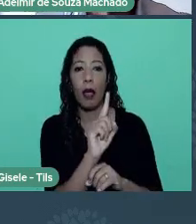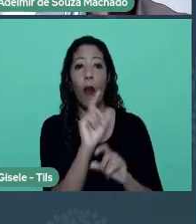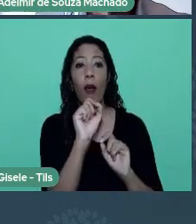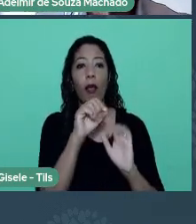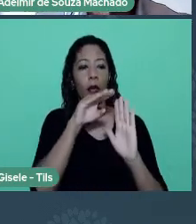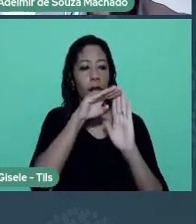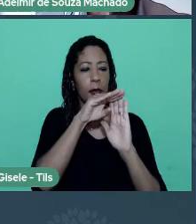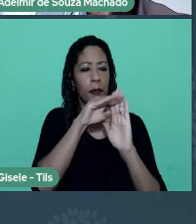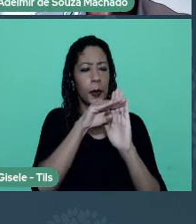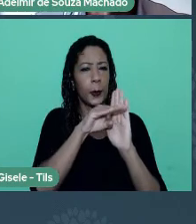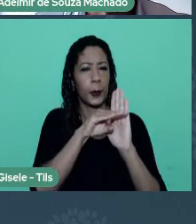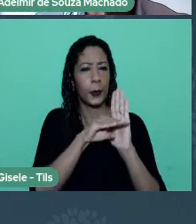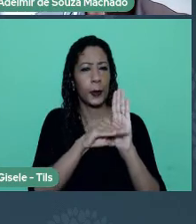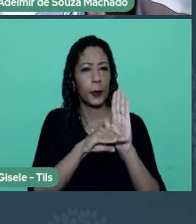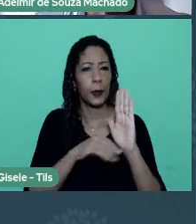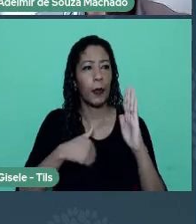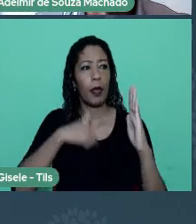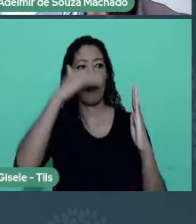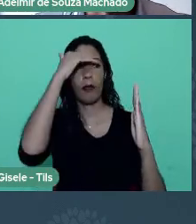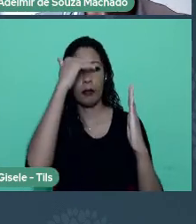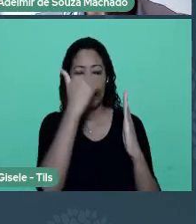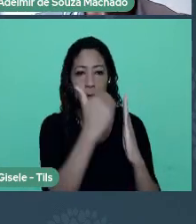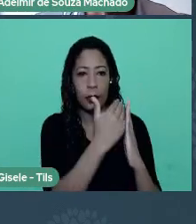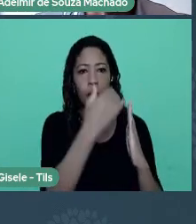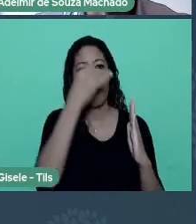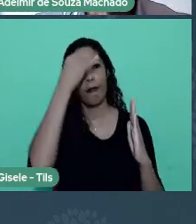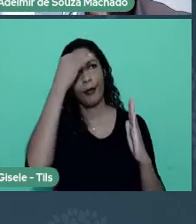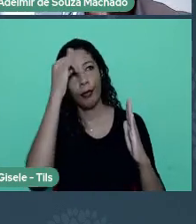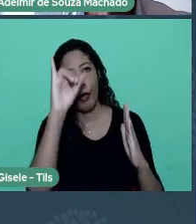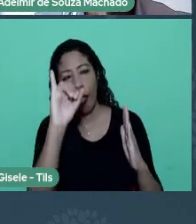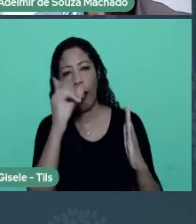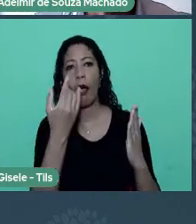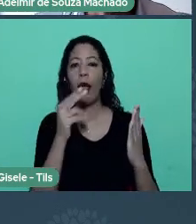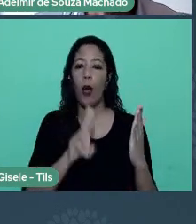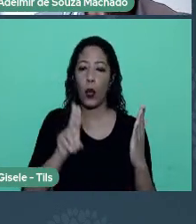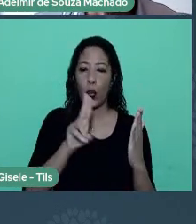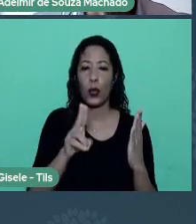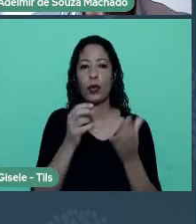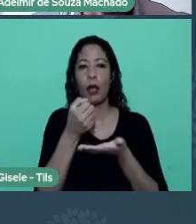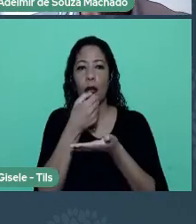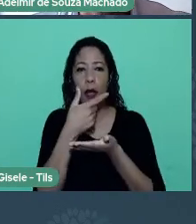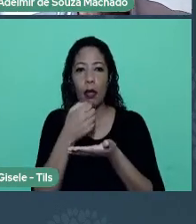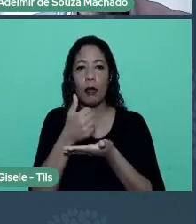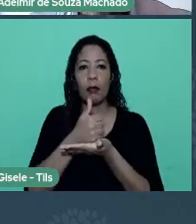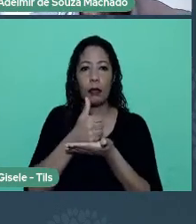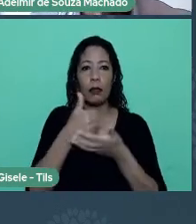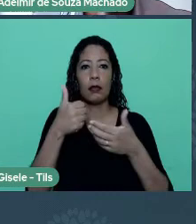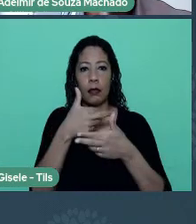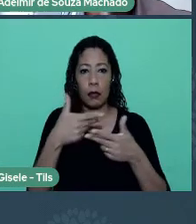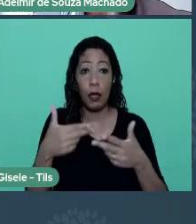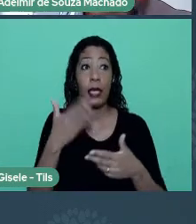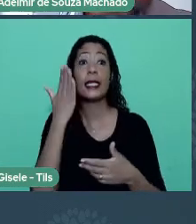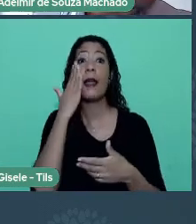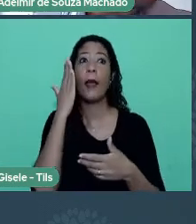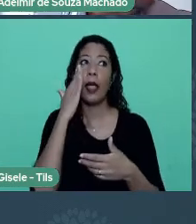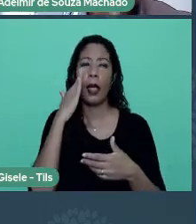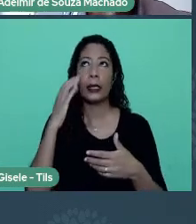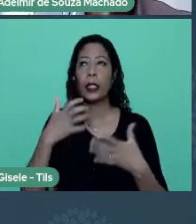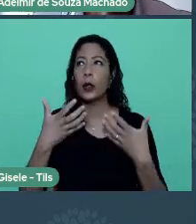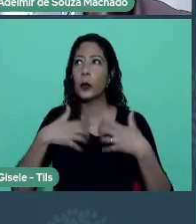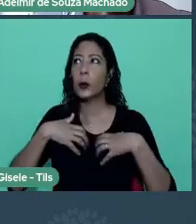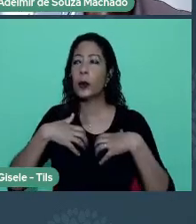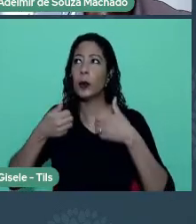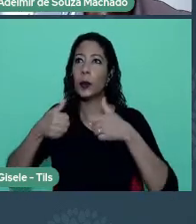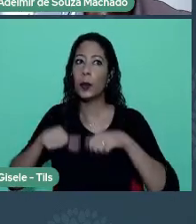passo da sua prevenção, do uso da medicação e saber quando ele deve procurar a assistência não